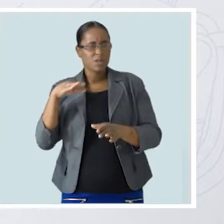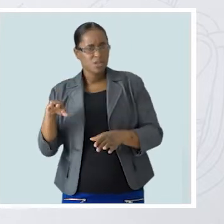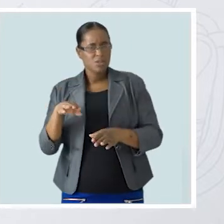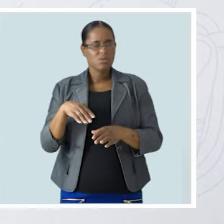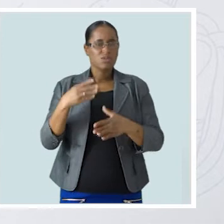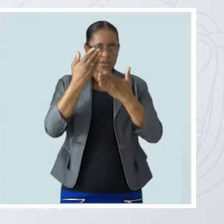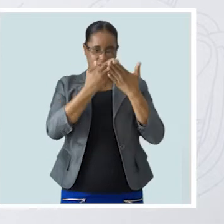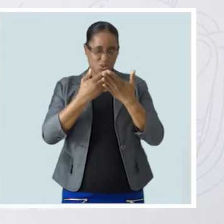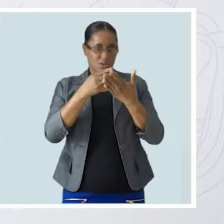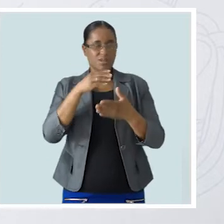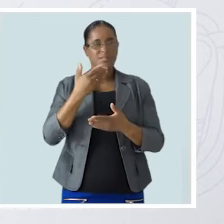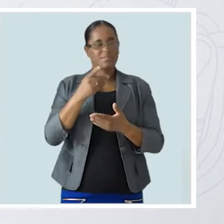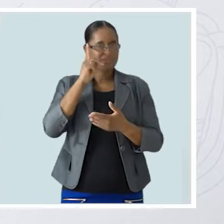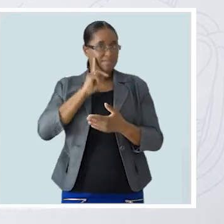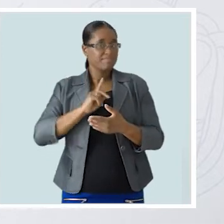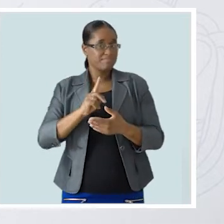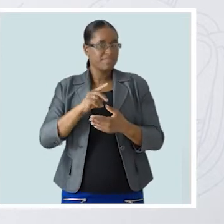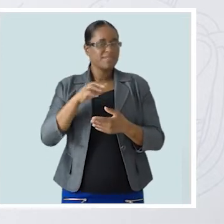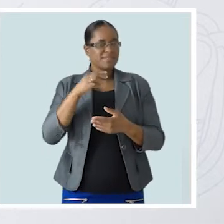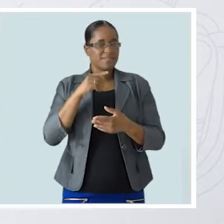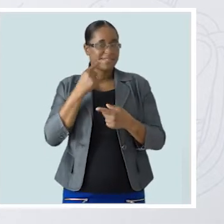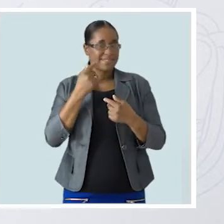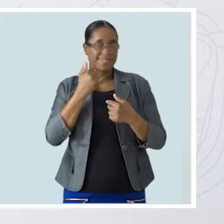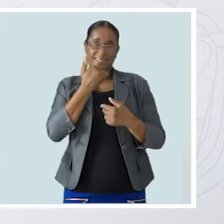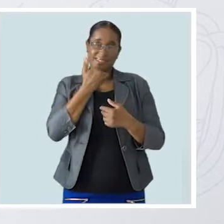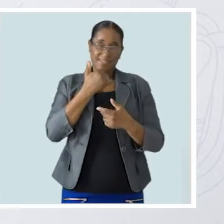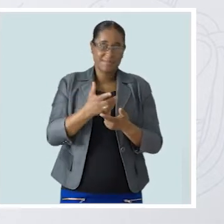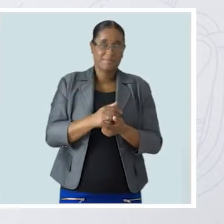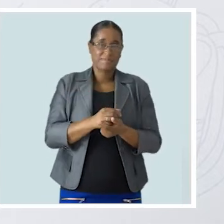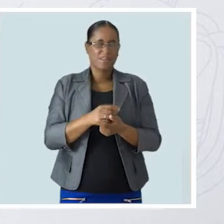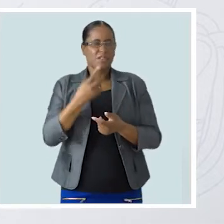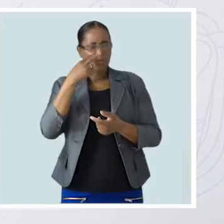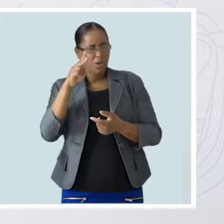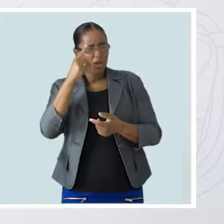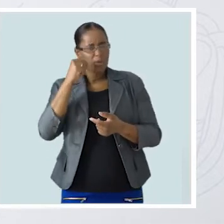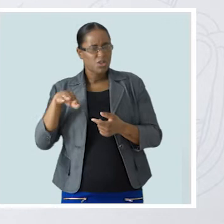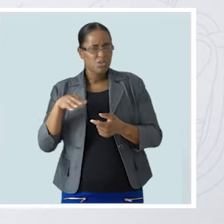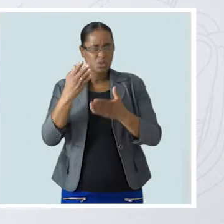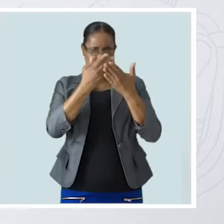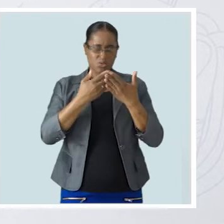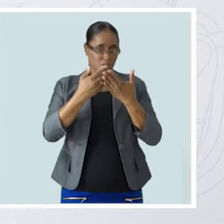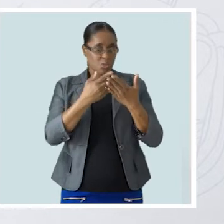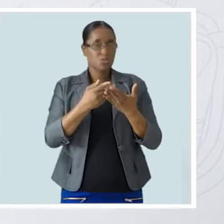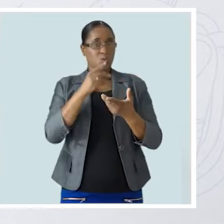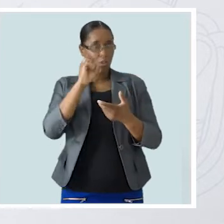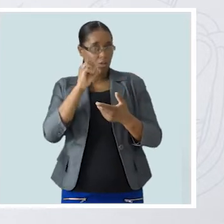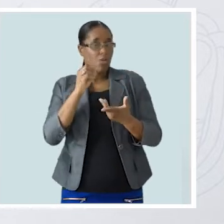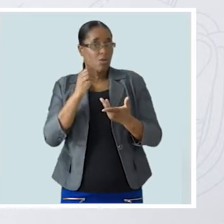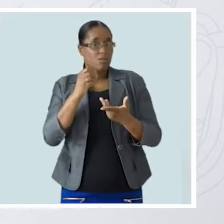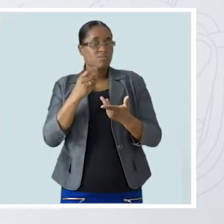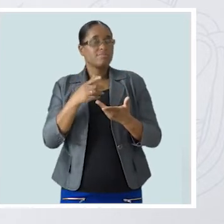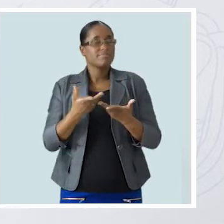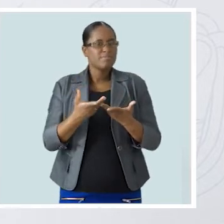e gentil. Vamos ver o que é que mudou. Vejam, menina estudiosa, menino